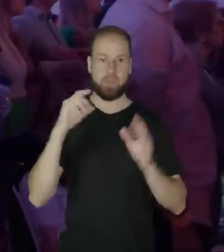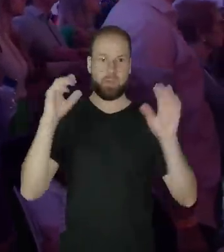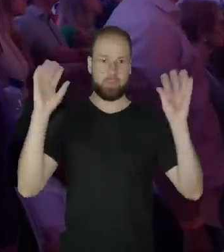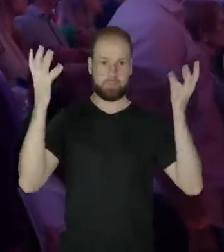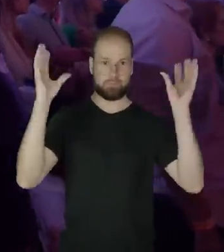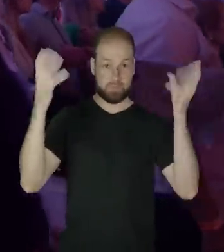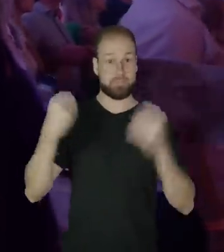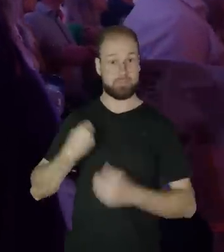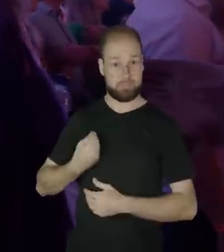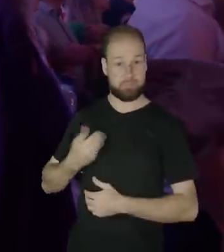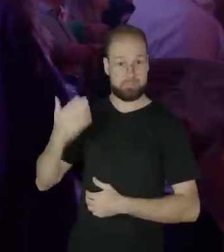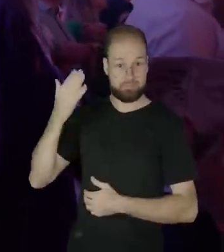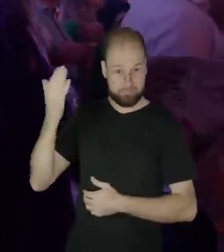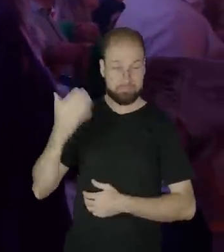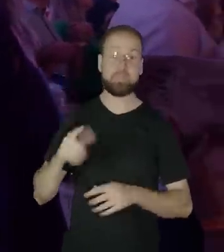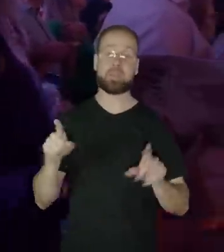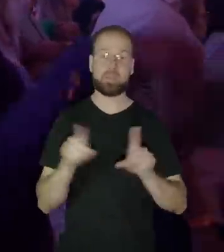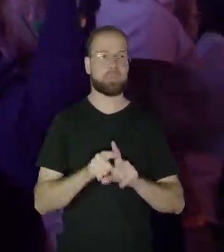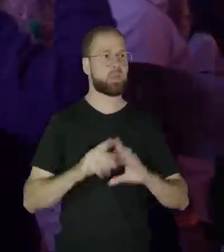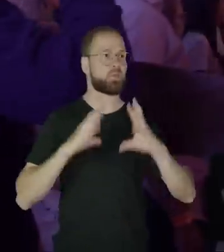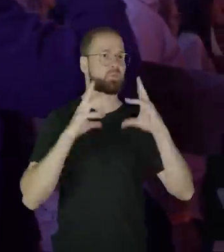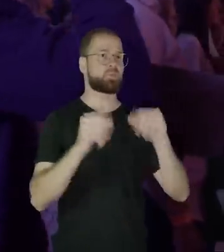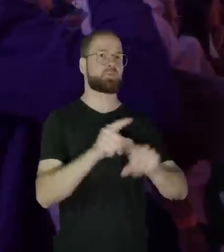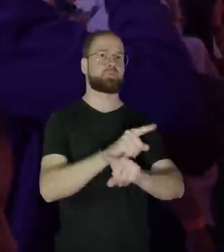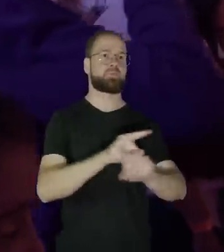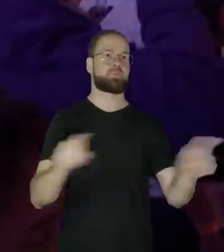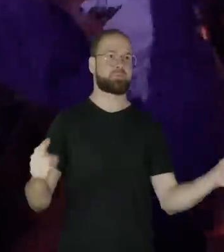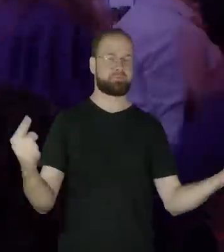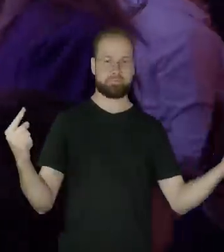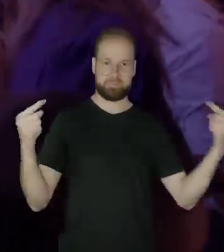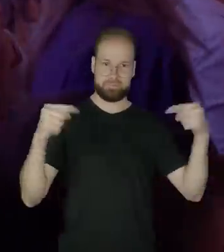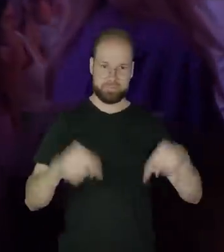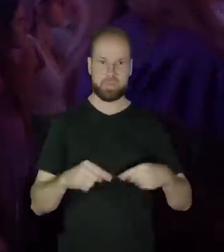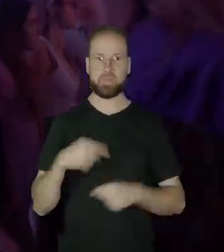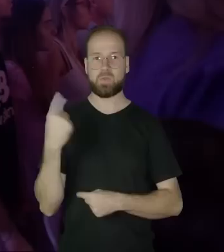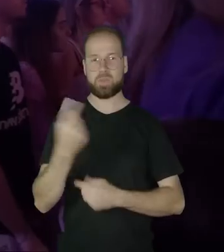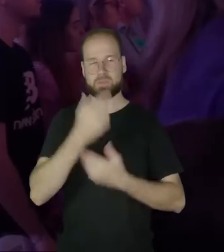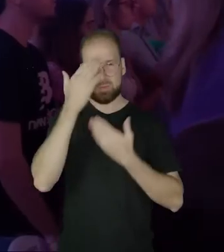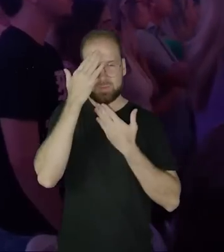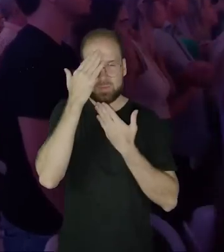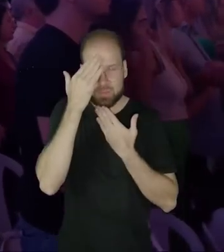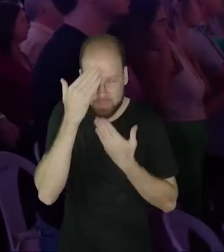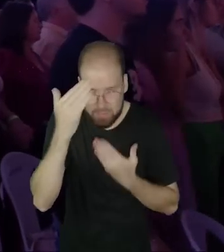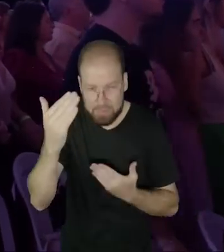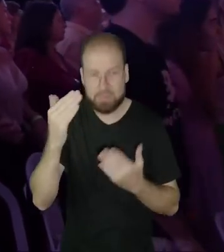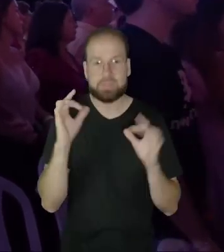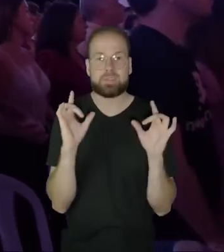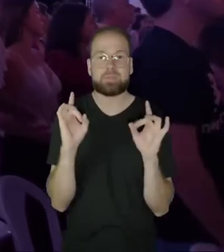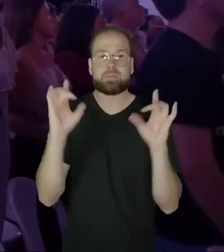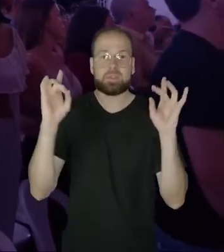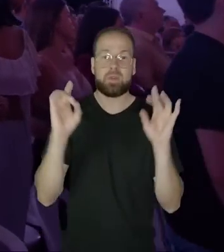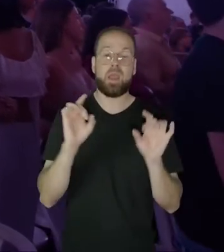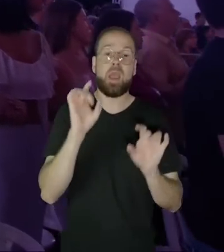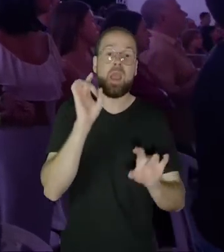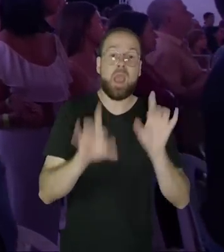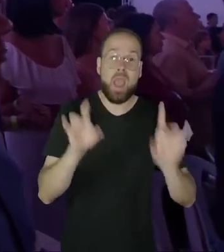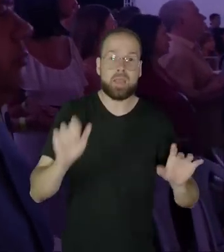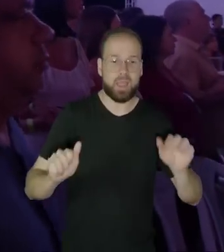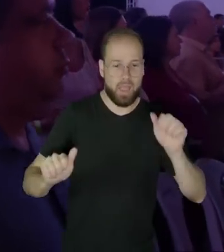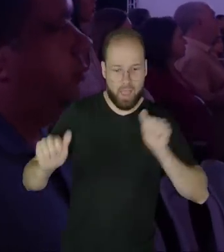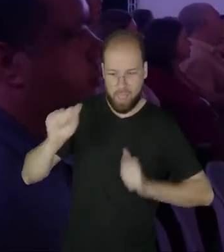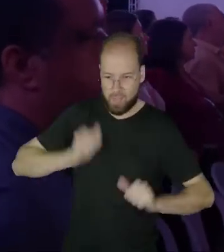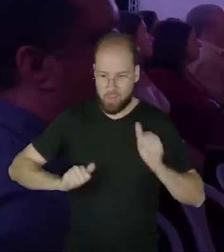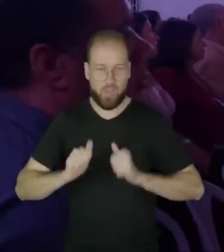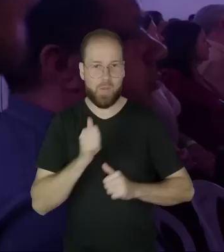de vocês, como sinal desse amor que transforma a vida. Mas agradecer de forma muito especial cada ator, cada